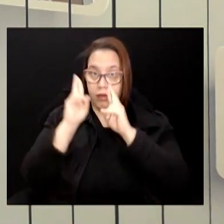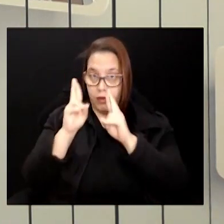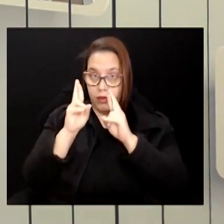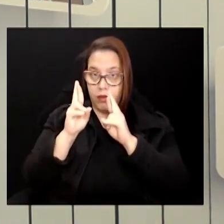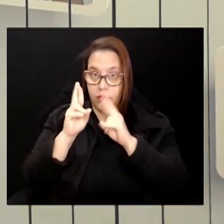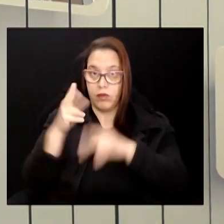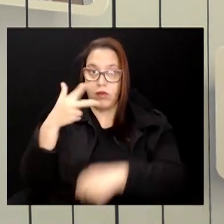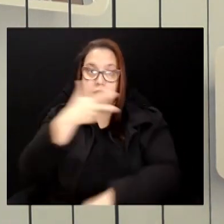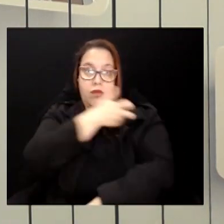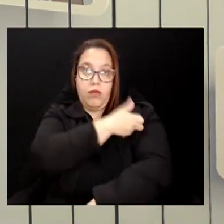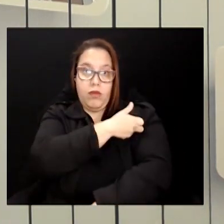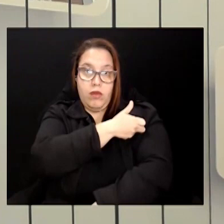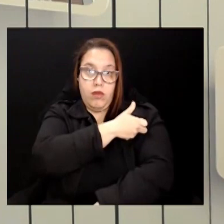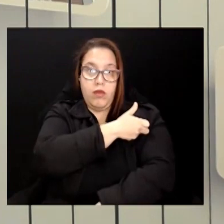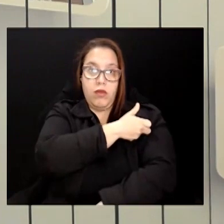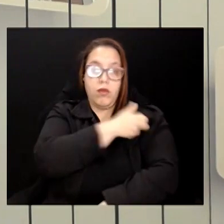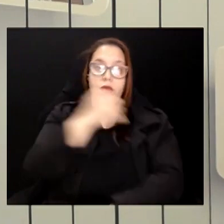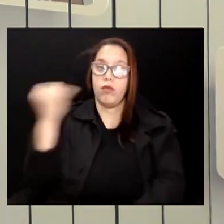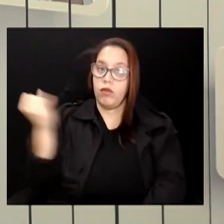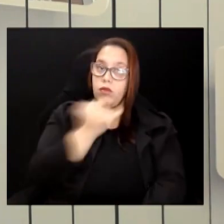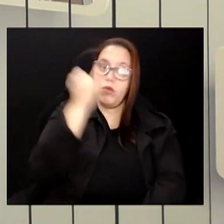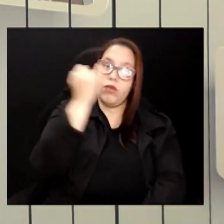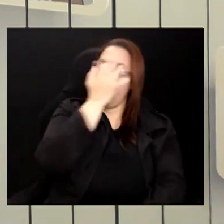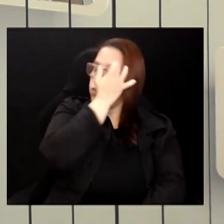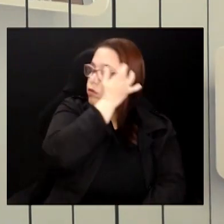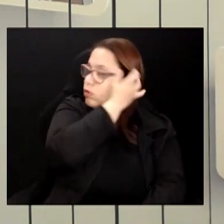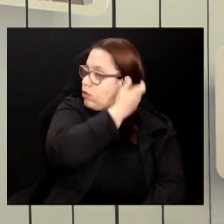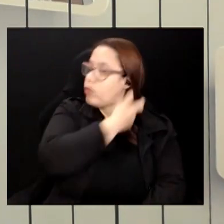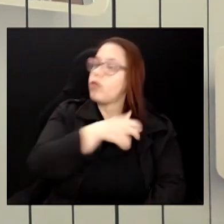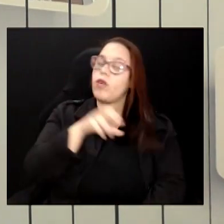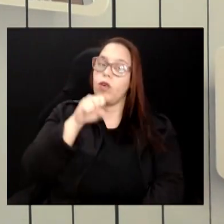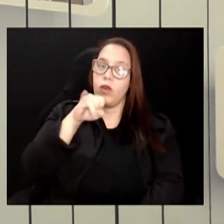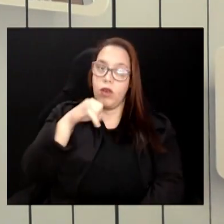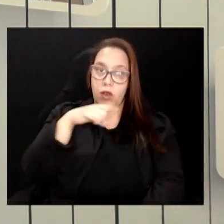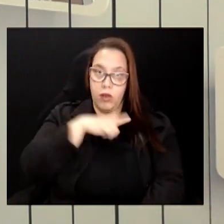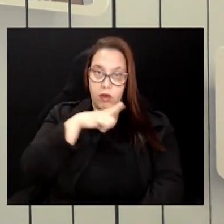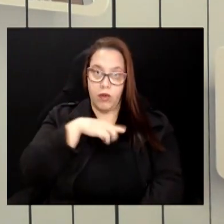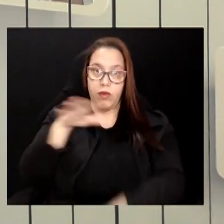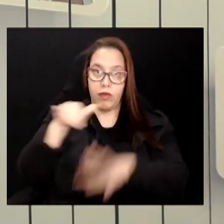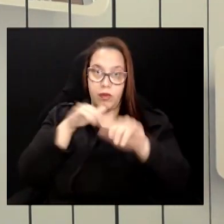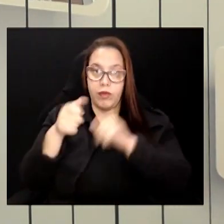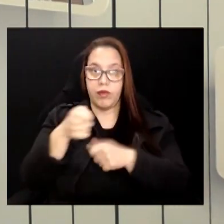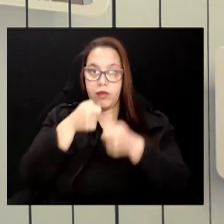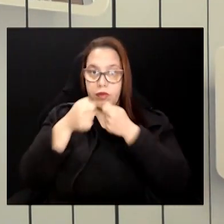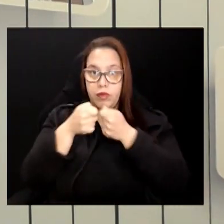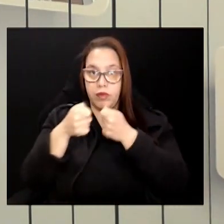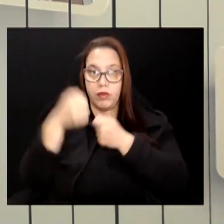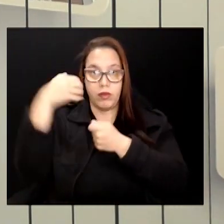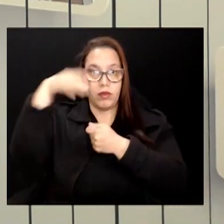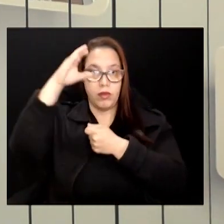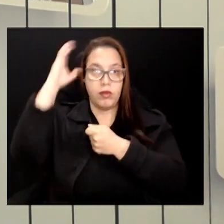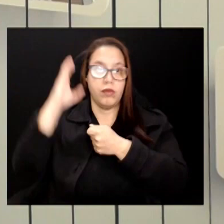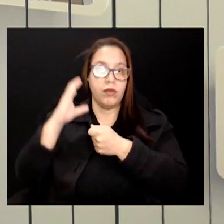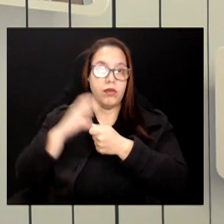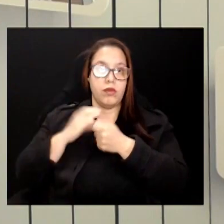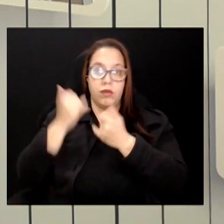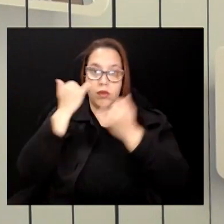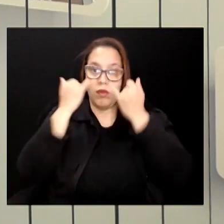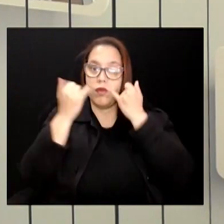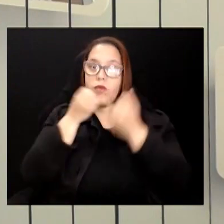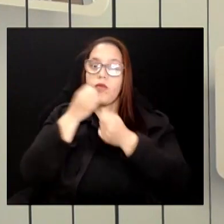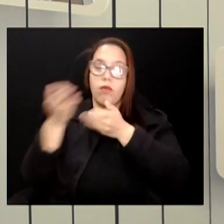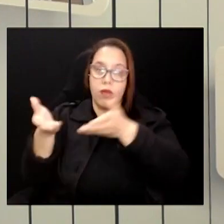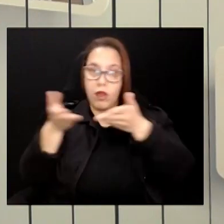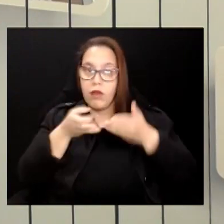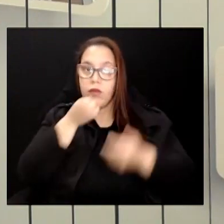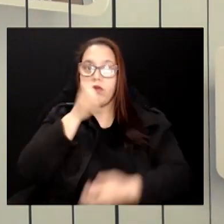a importância, se tem público-alvo, eu aciono a repórter Camila Borges com as informações. Seja bem-vinda e